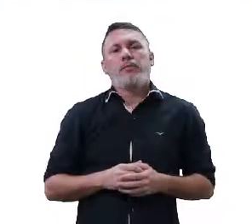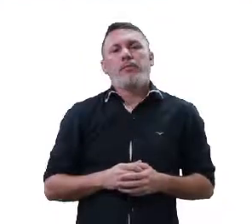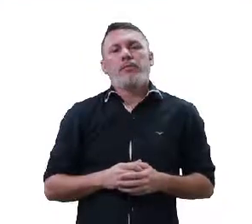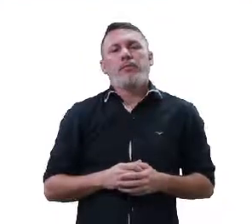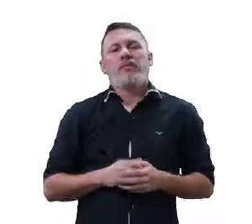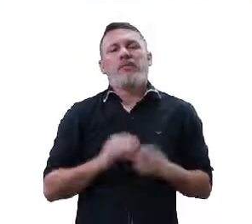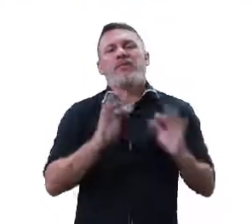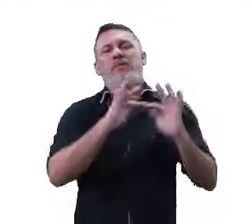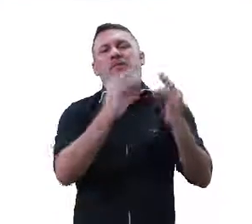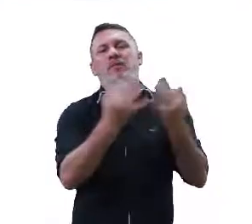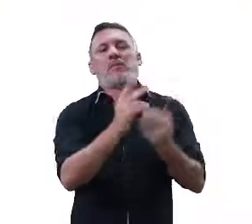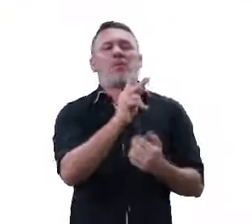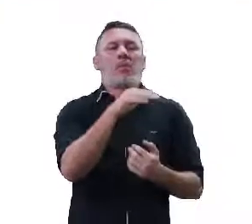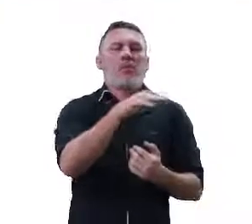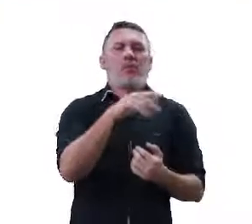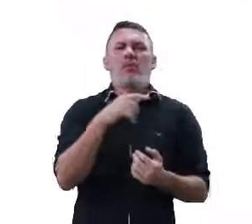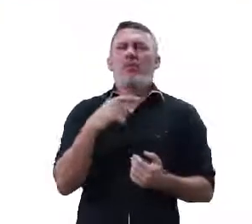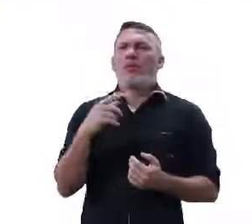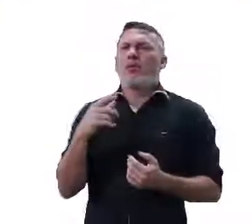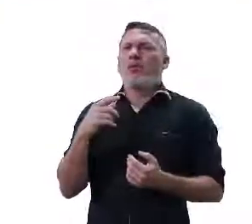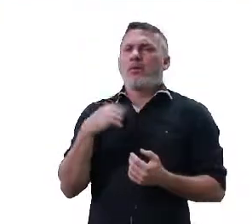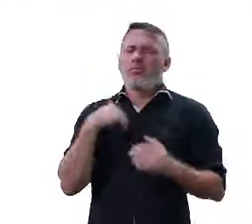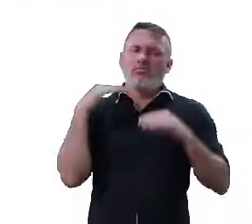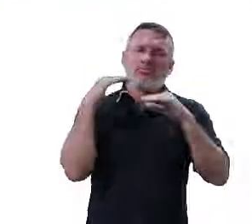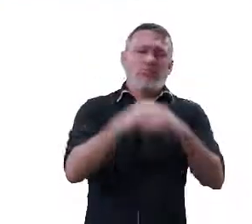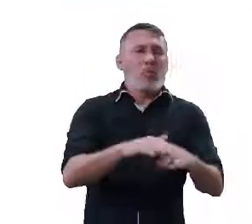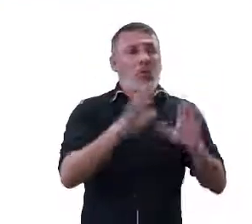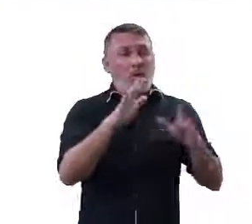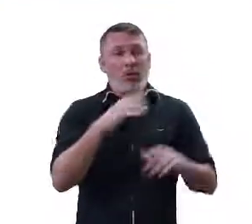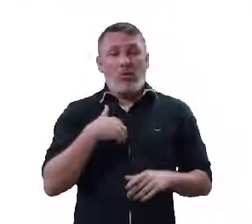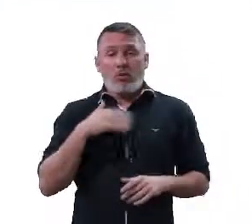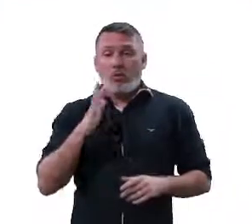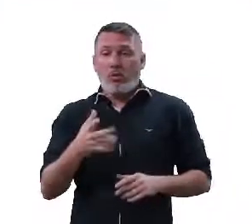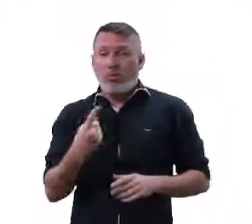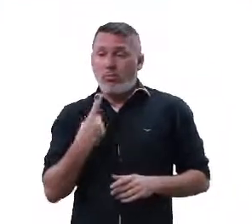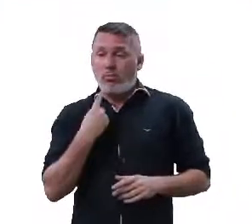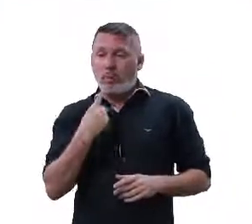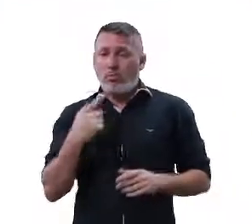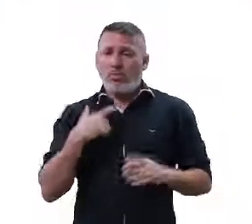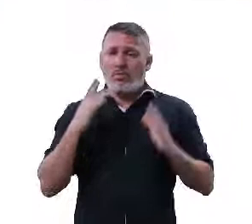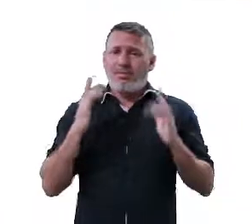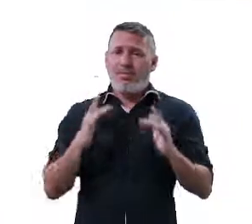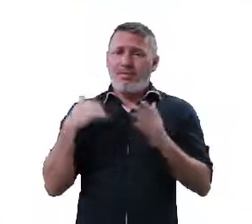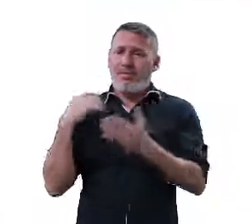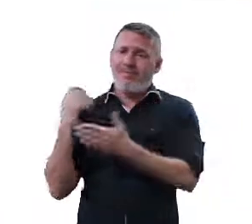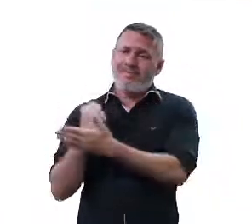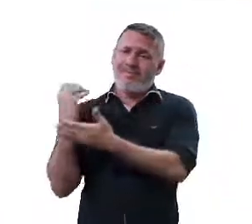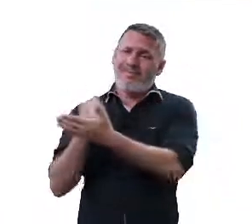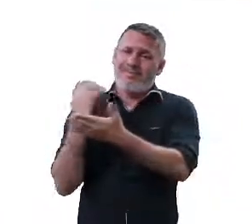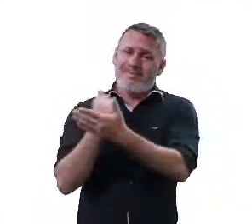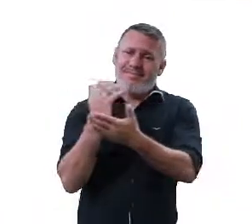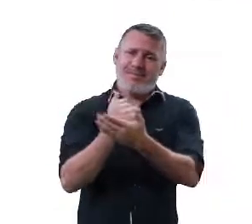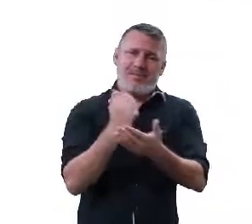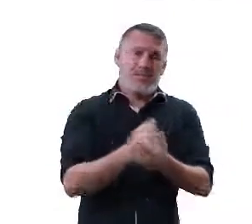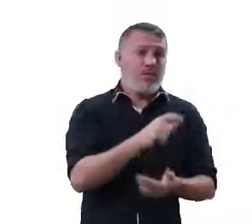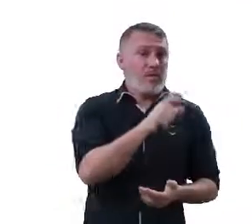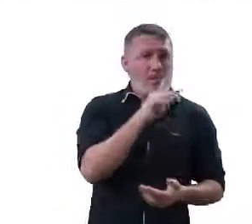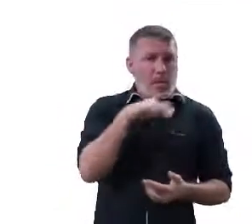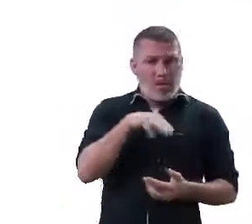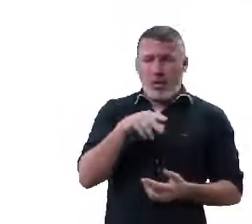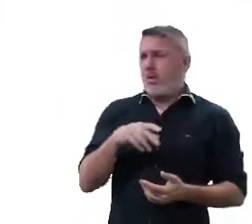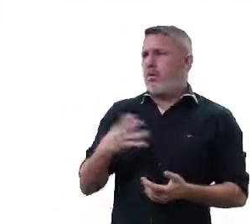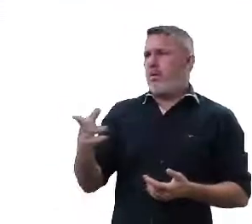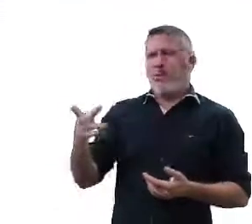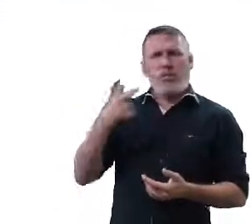namorei não sei quantas pessoas no intervalo de uma semana, muito provavelmente ou eles me levariam para um exorcista,